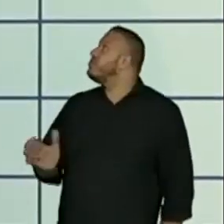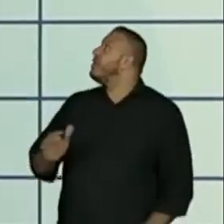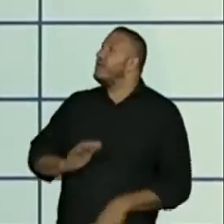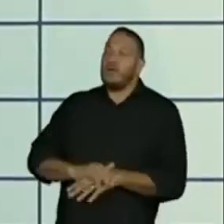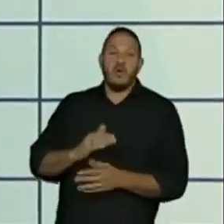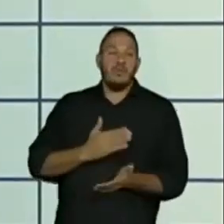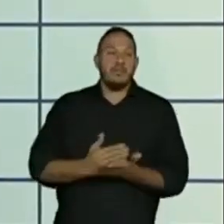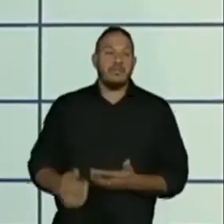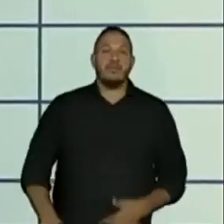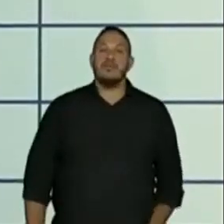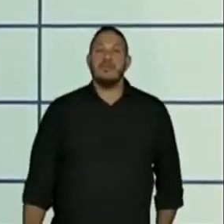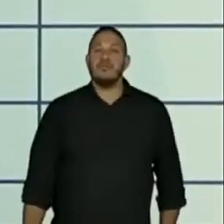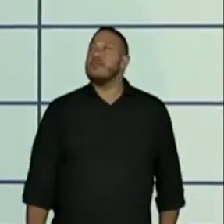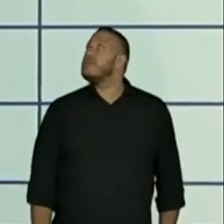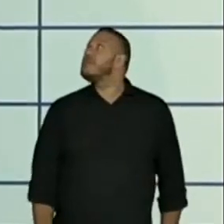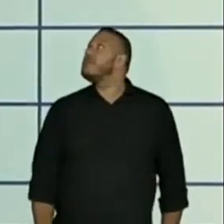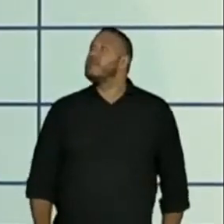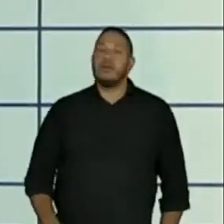minha divisão?